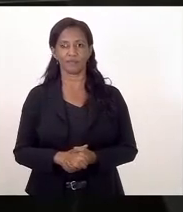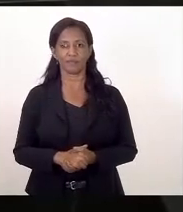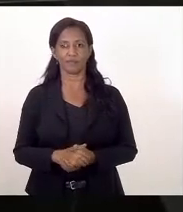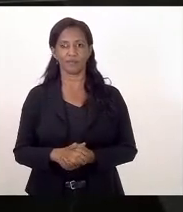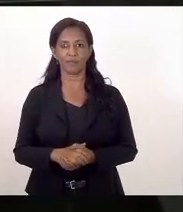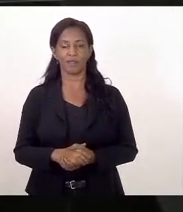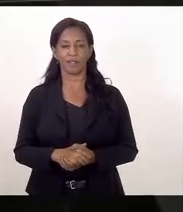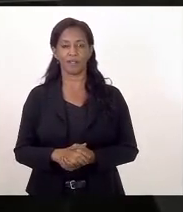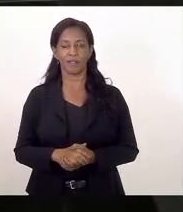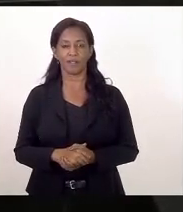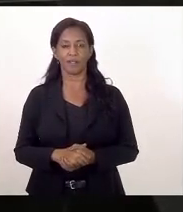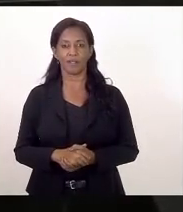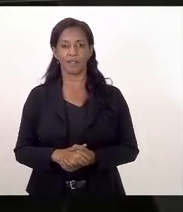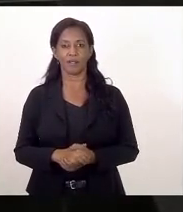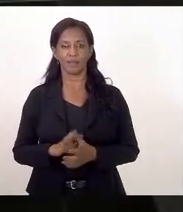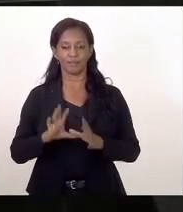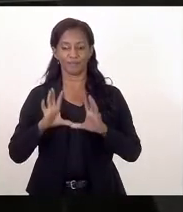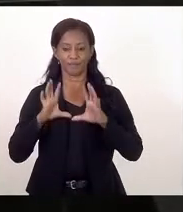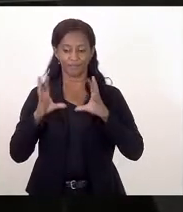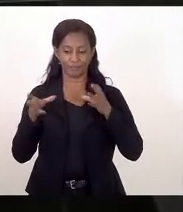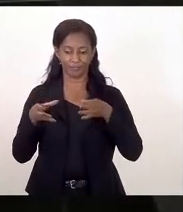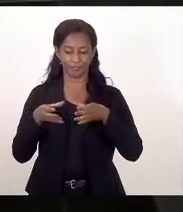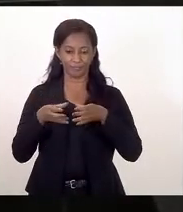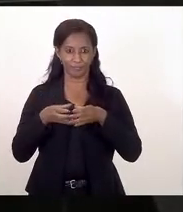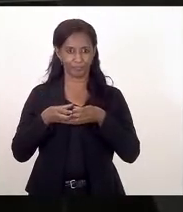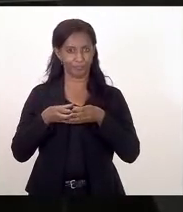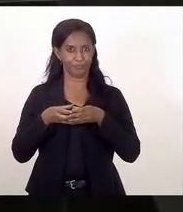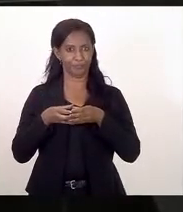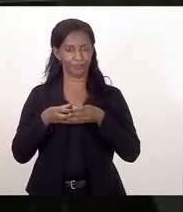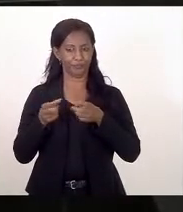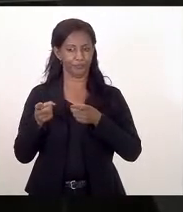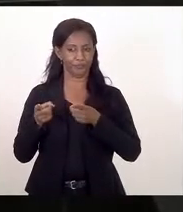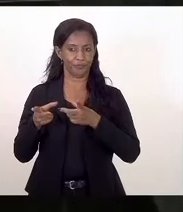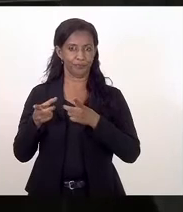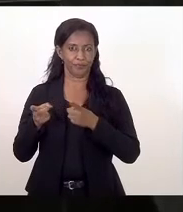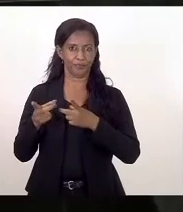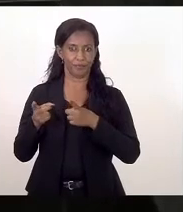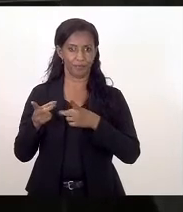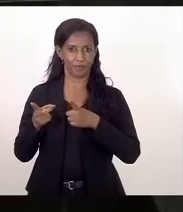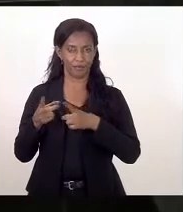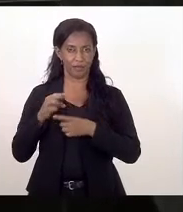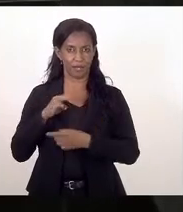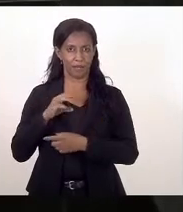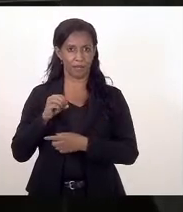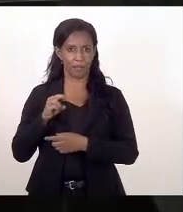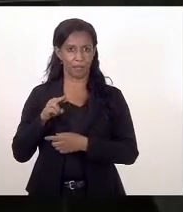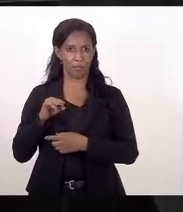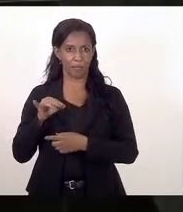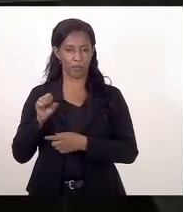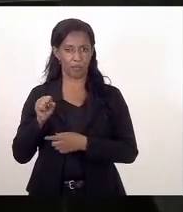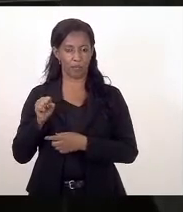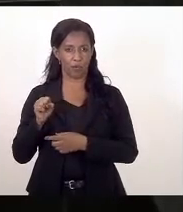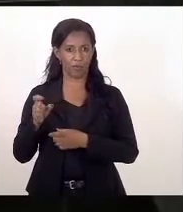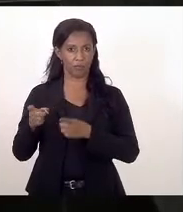pacote deplorável de venda de imóveis, que incluiu